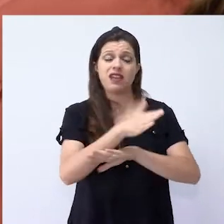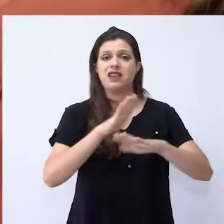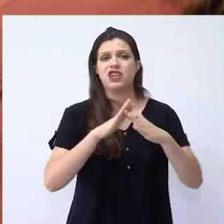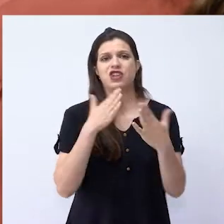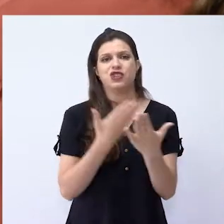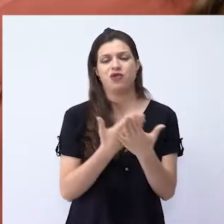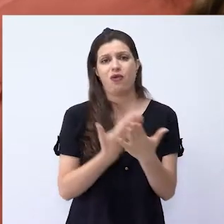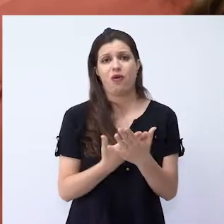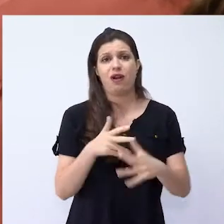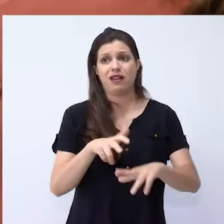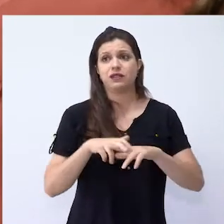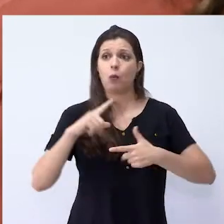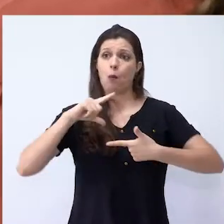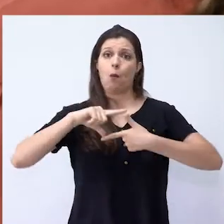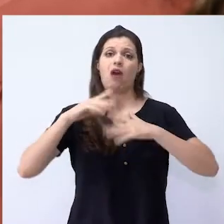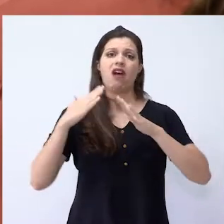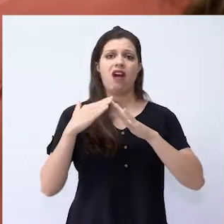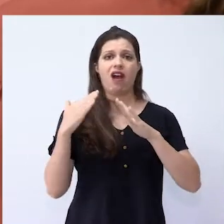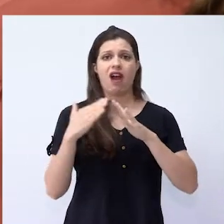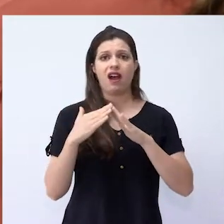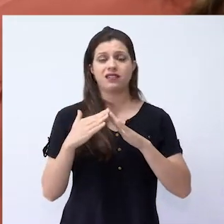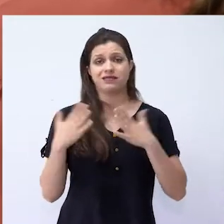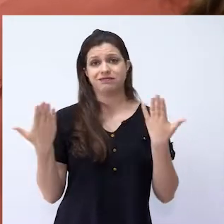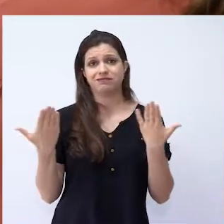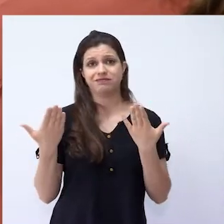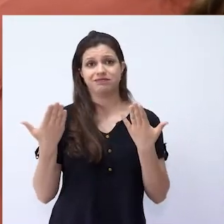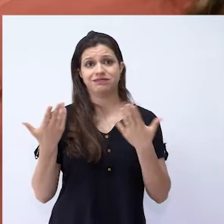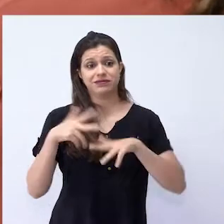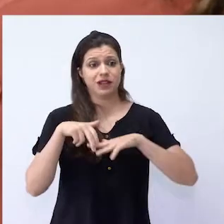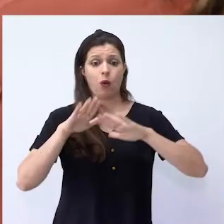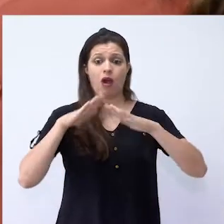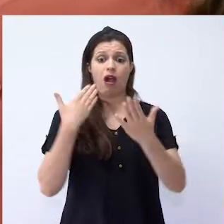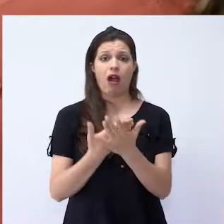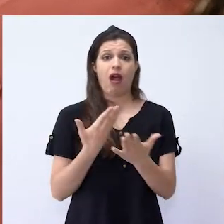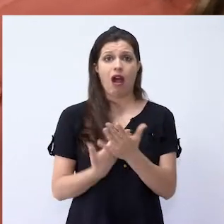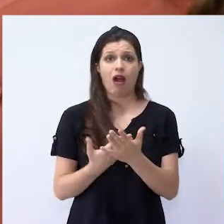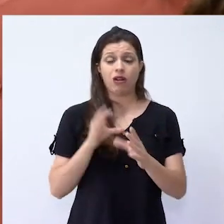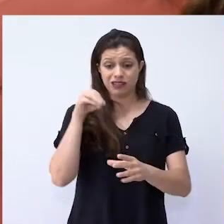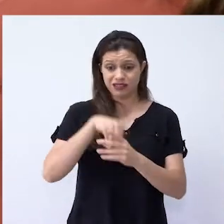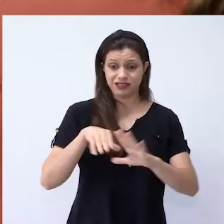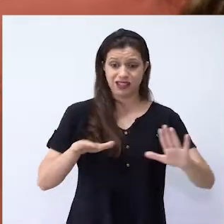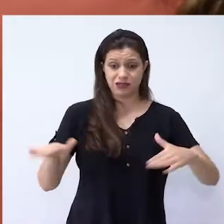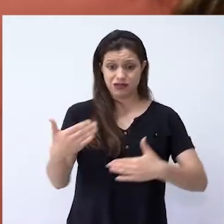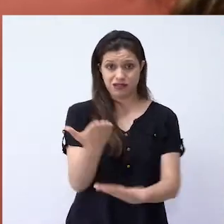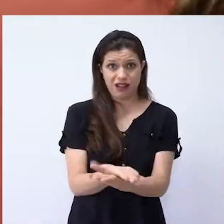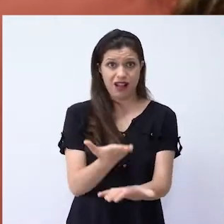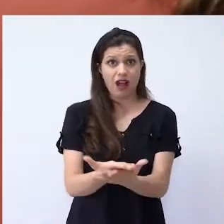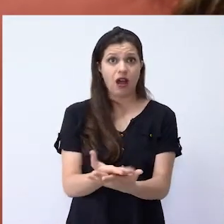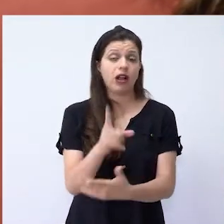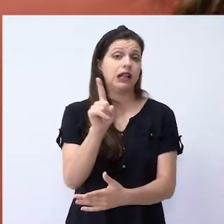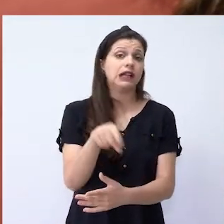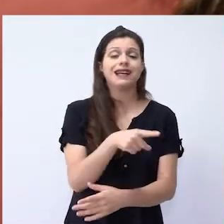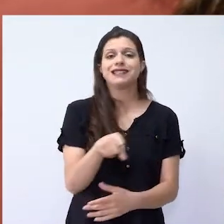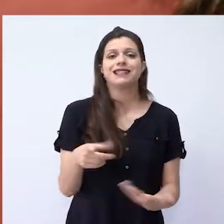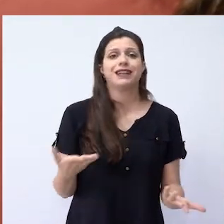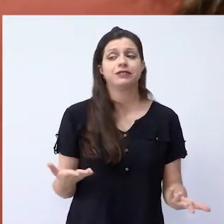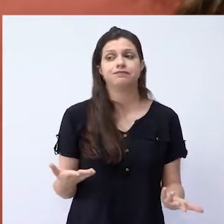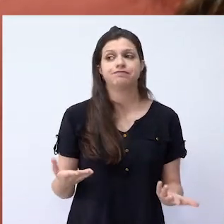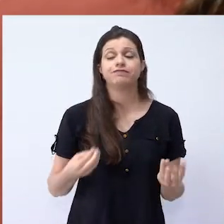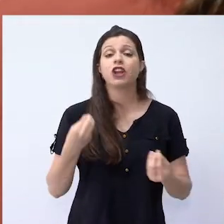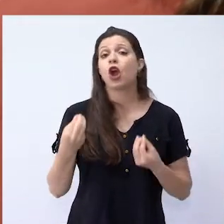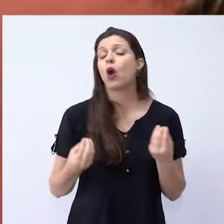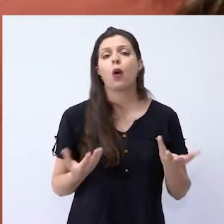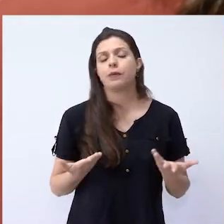da quarentena e do isolamento social, que as aulas presenciais foram suspensas. Na visão do Ministério Público